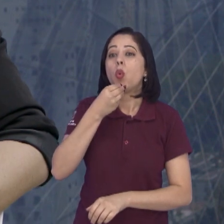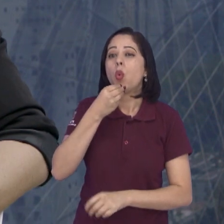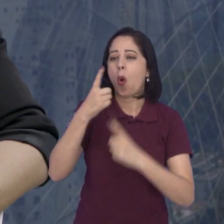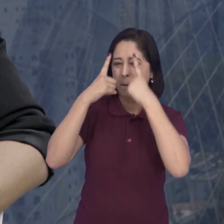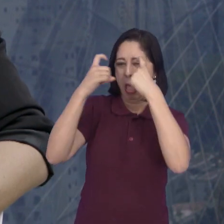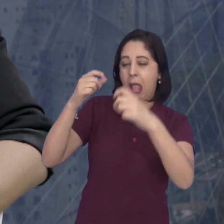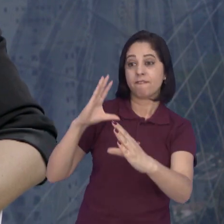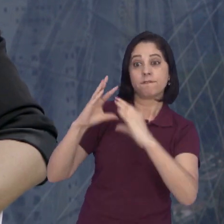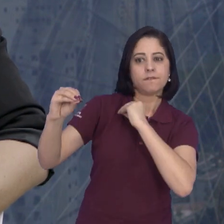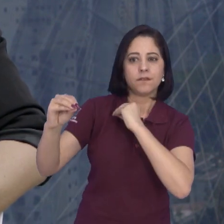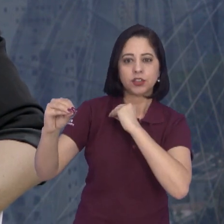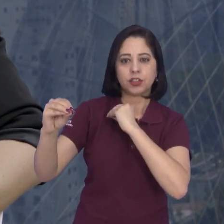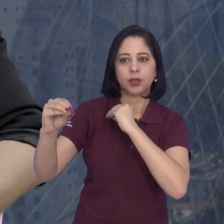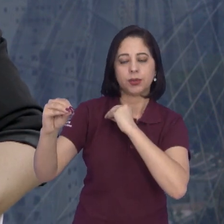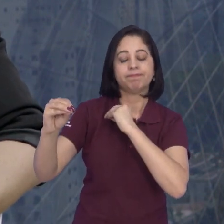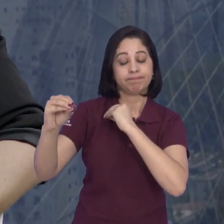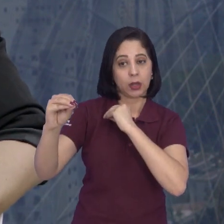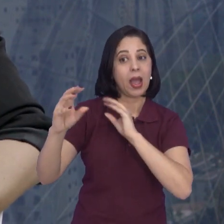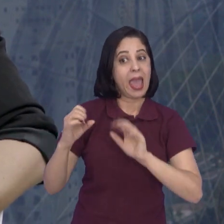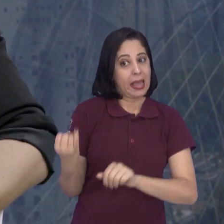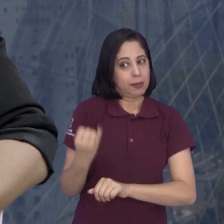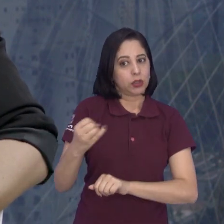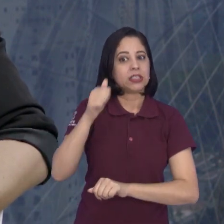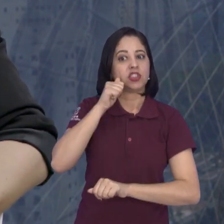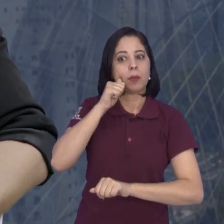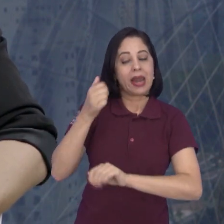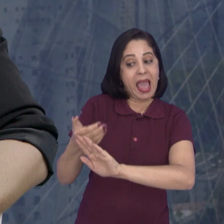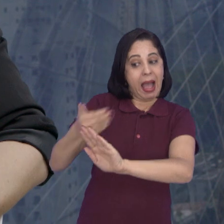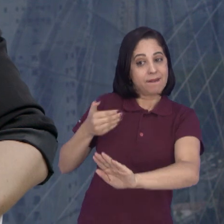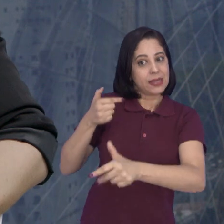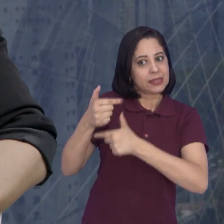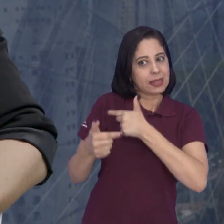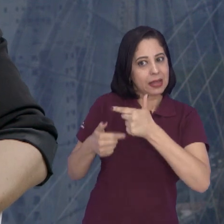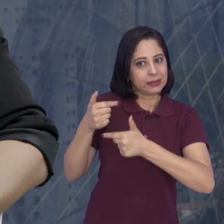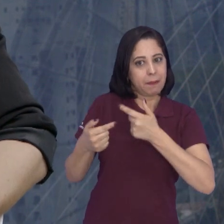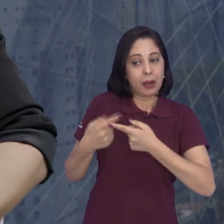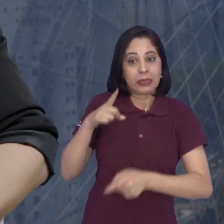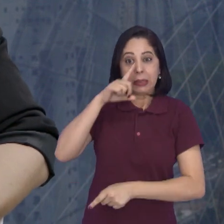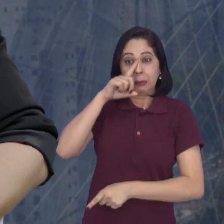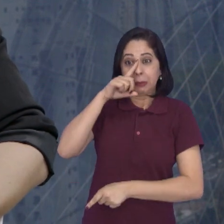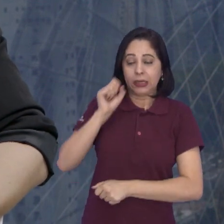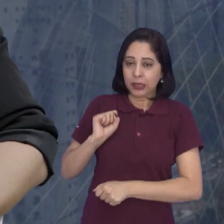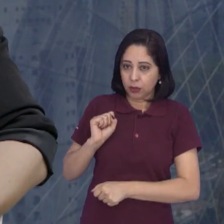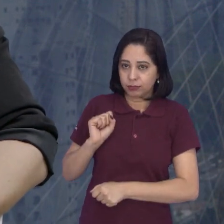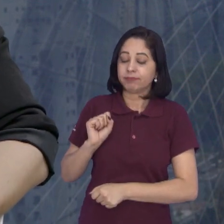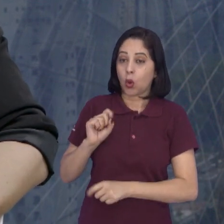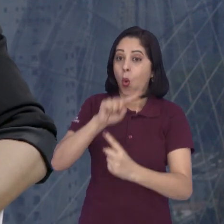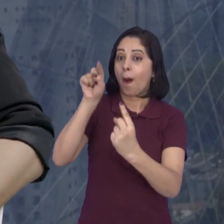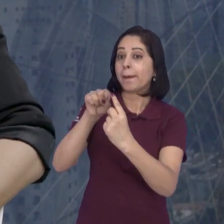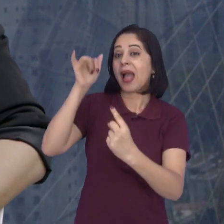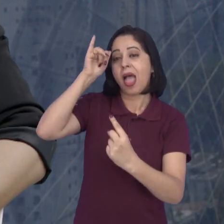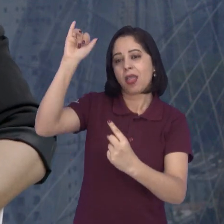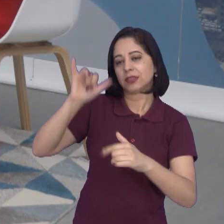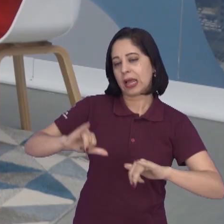a importância dessa proteção à mulher que sofreu violência, de garantir que ela não sofra mais violência ainda, como a